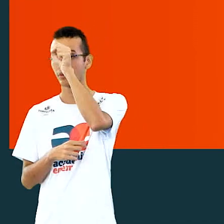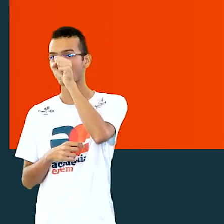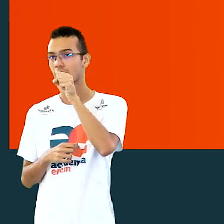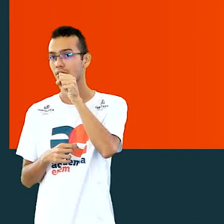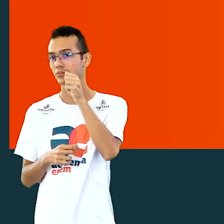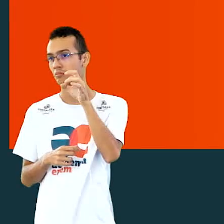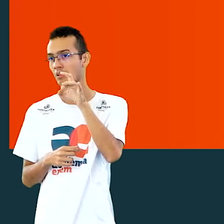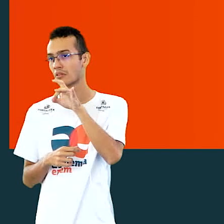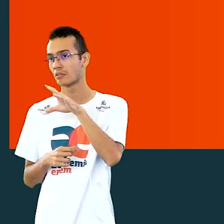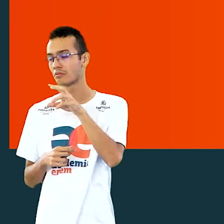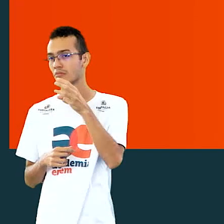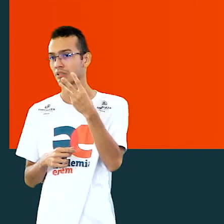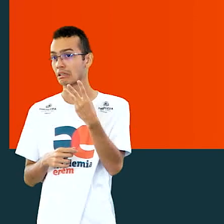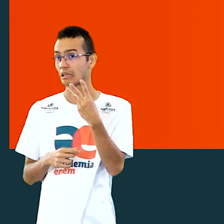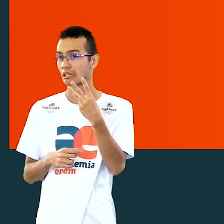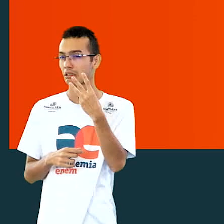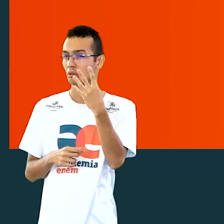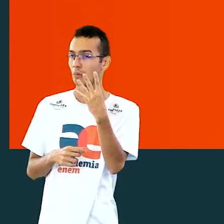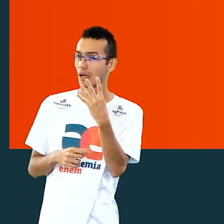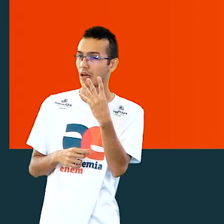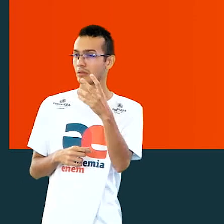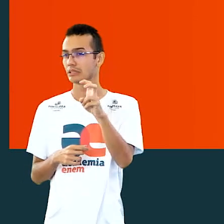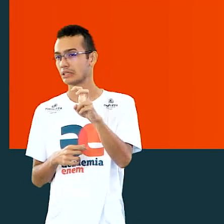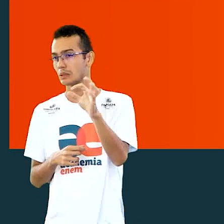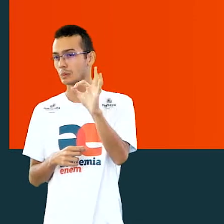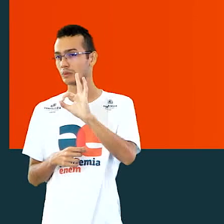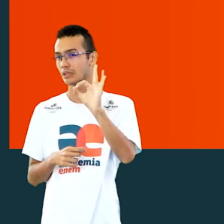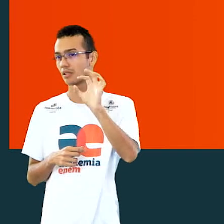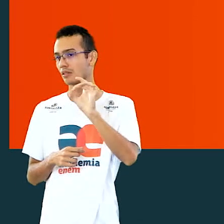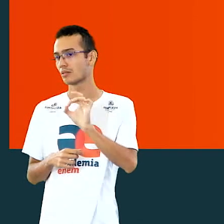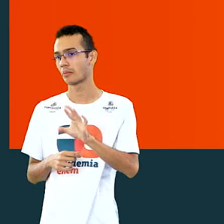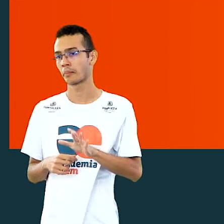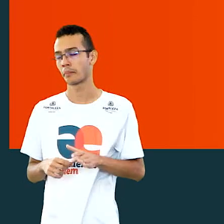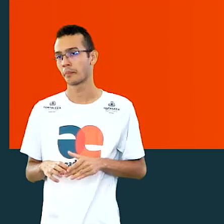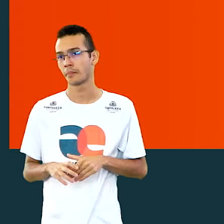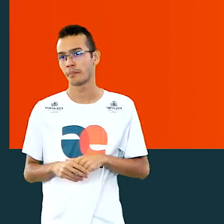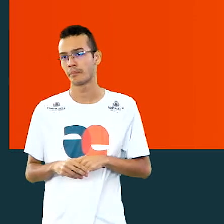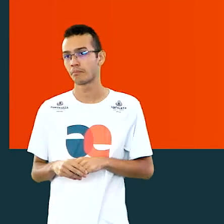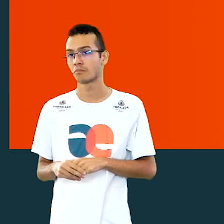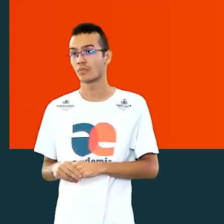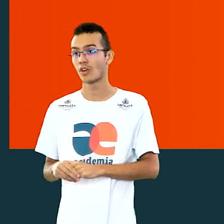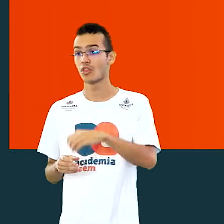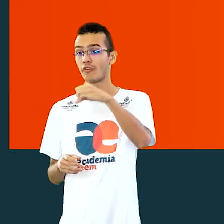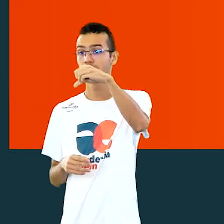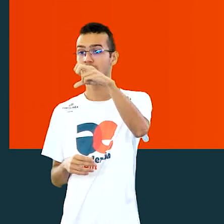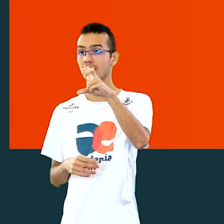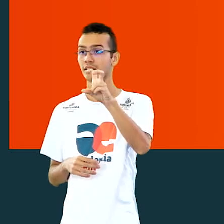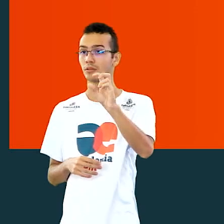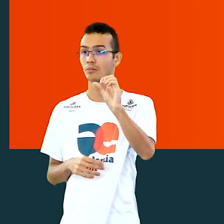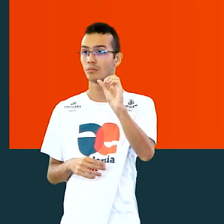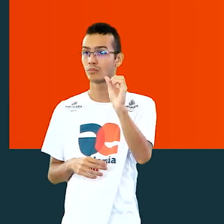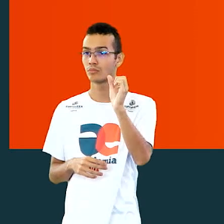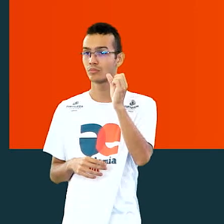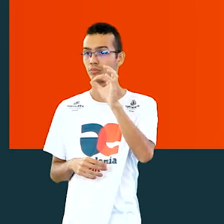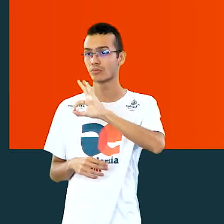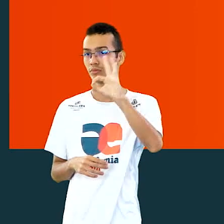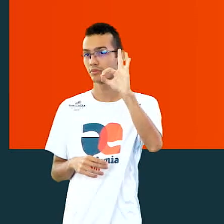3, 4, 5%. Os 95% era calor,